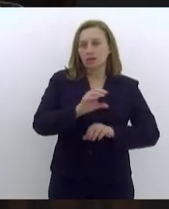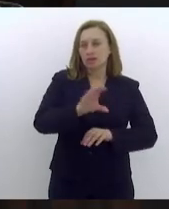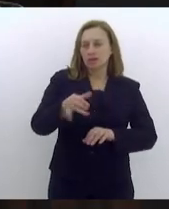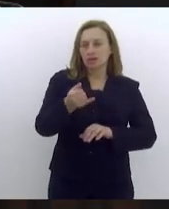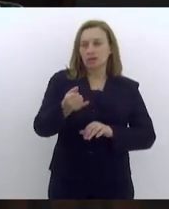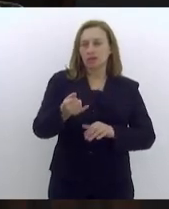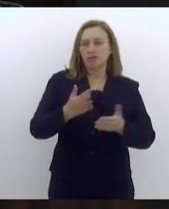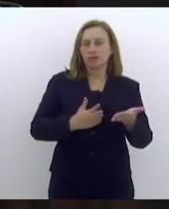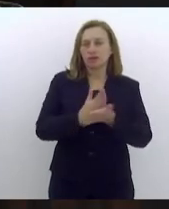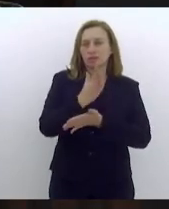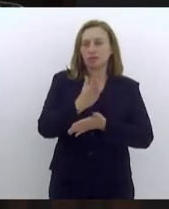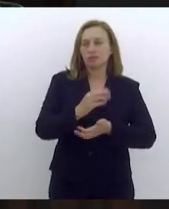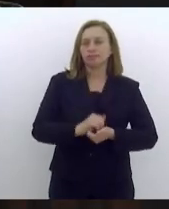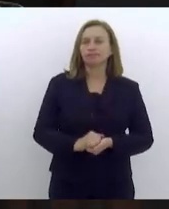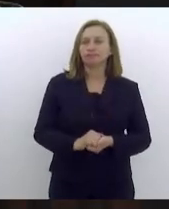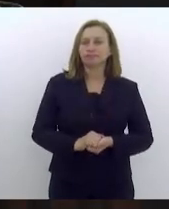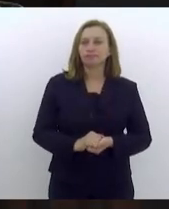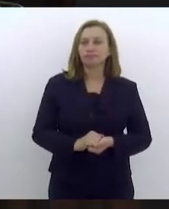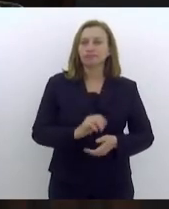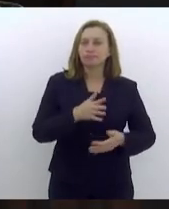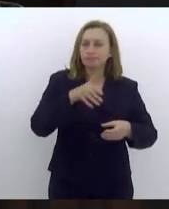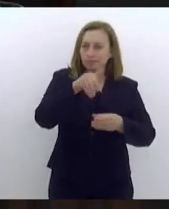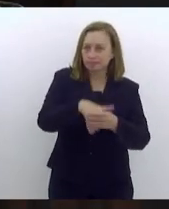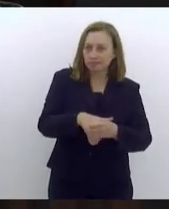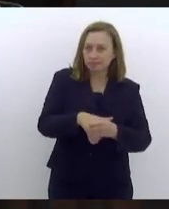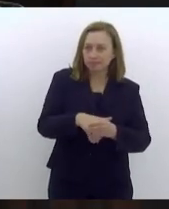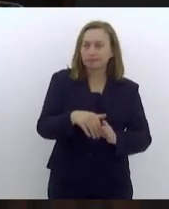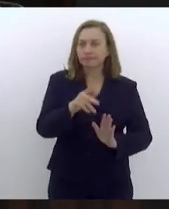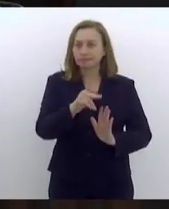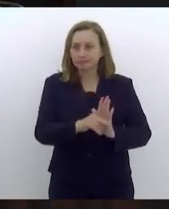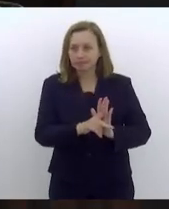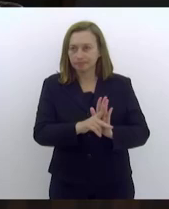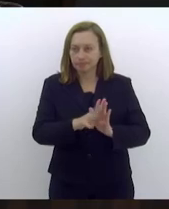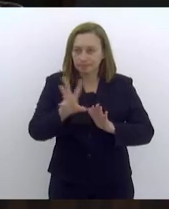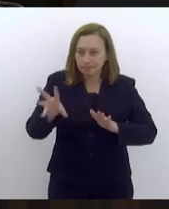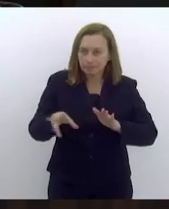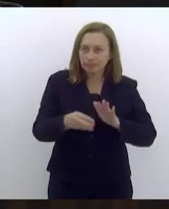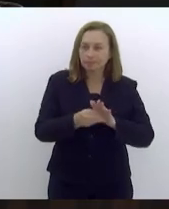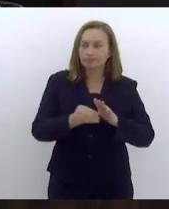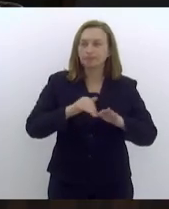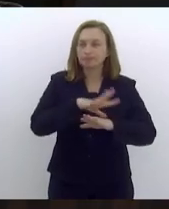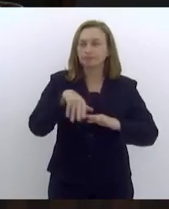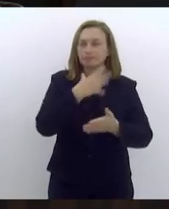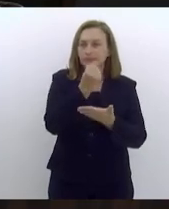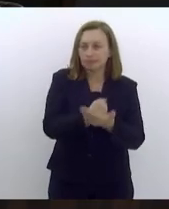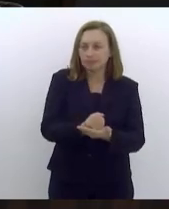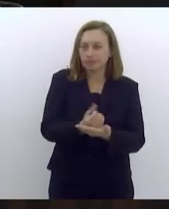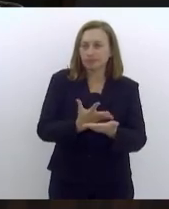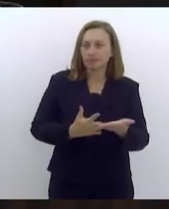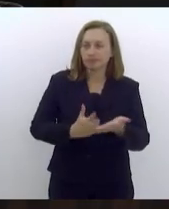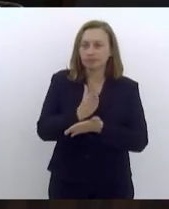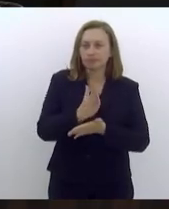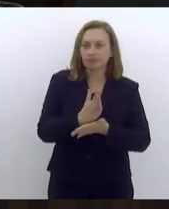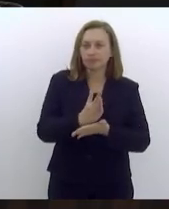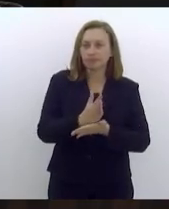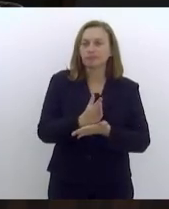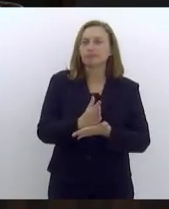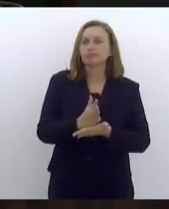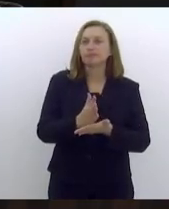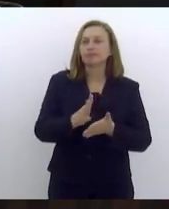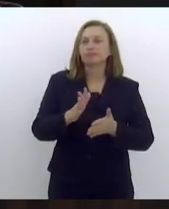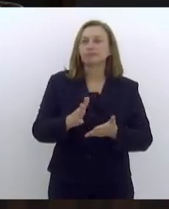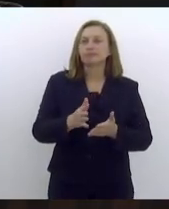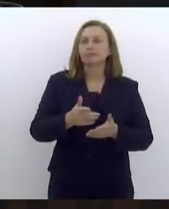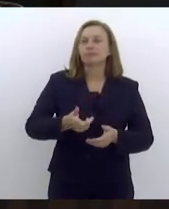estão, aprovado. Em votação, o projeto assim emendado. Senhores que aprovam, permaneçam como estão, aprovado. Vai a redação